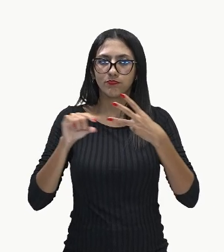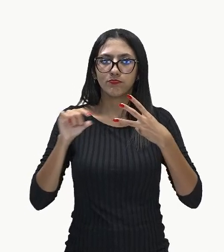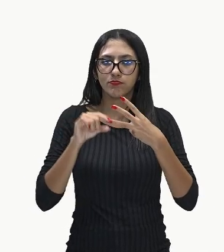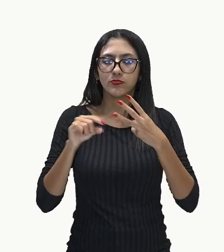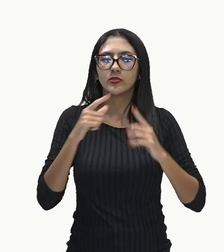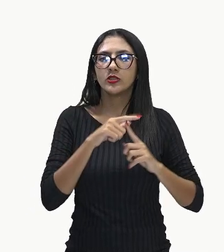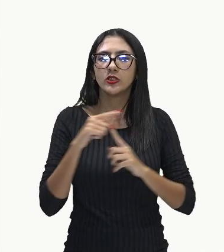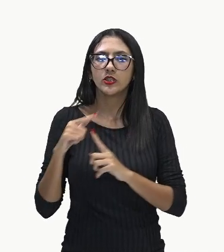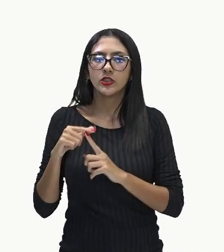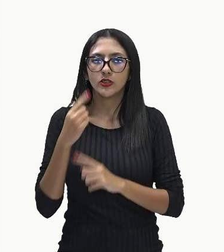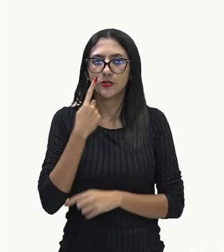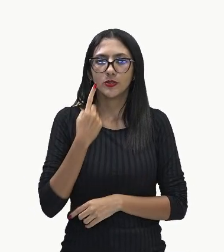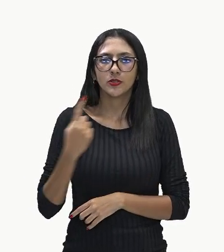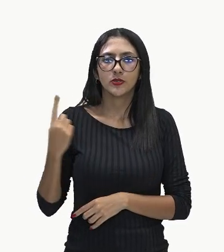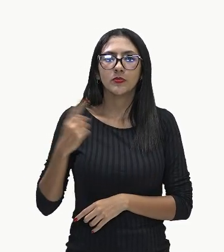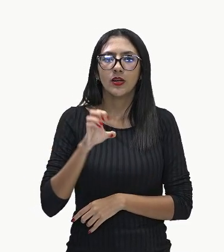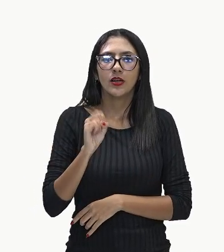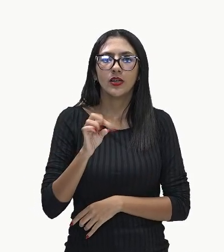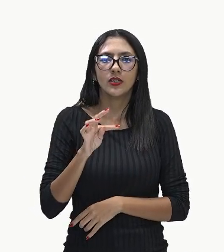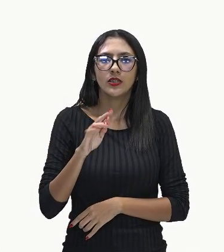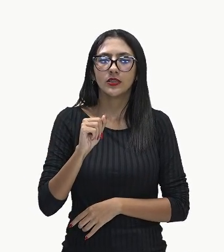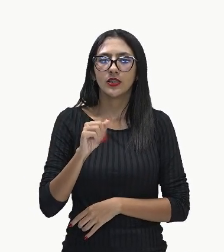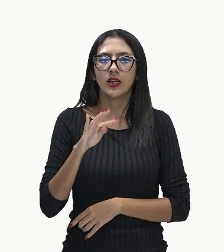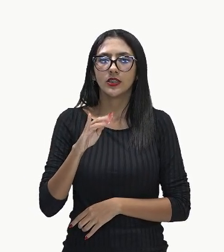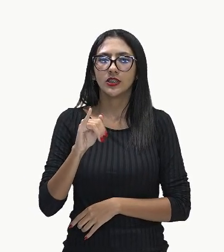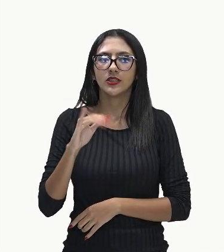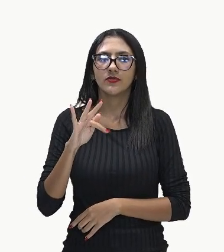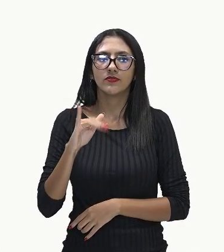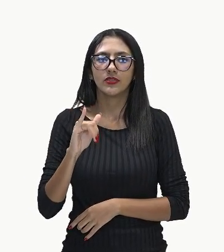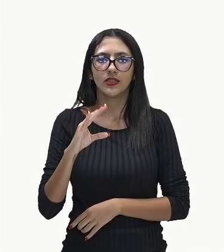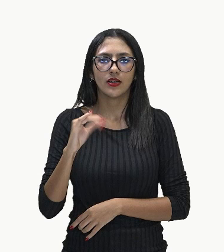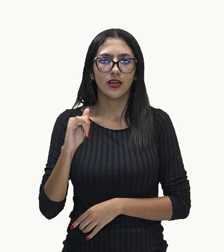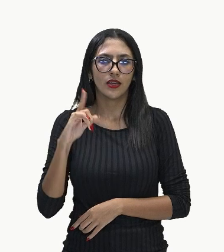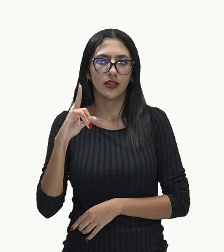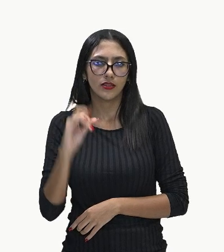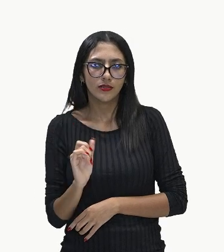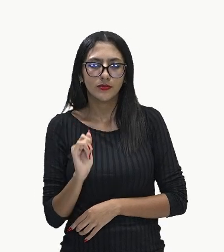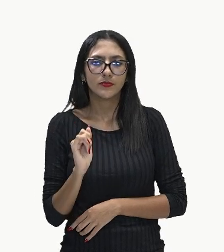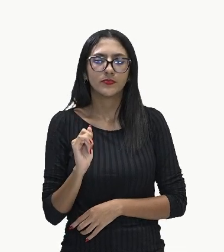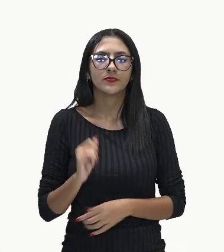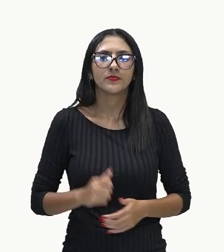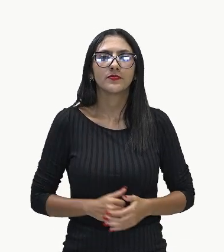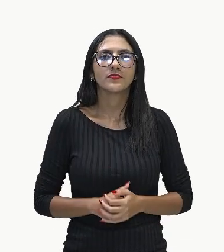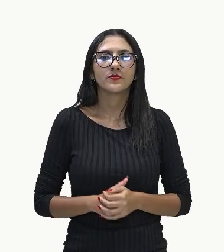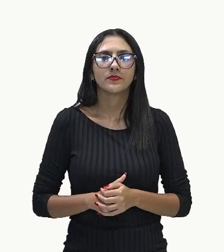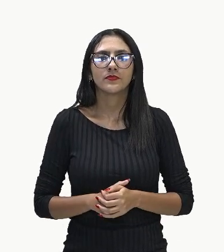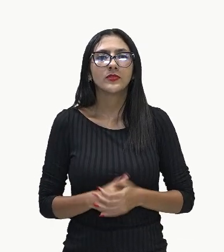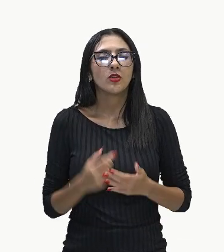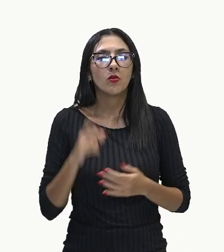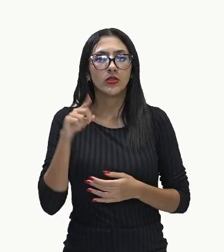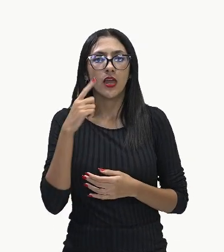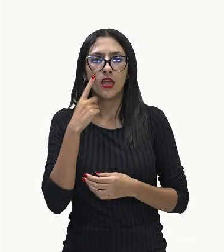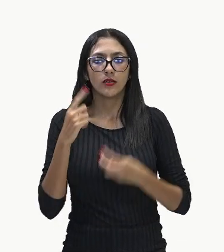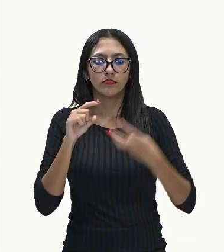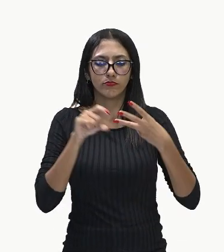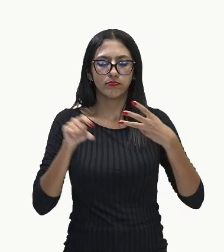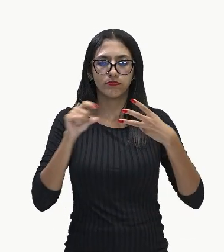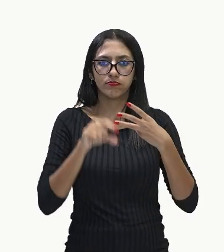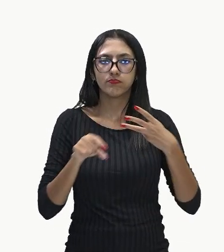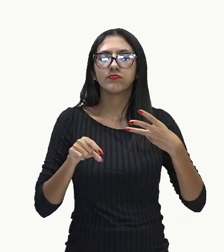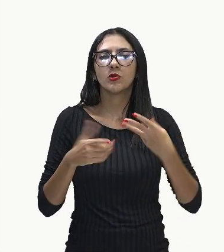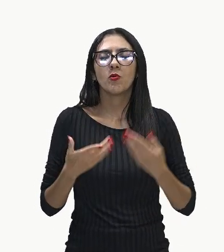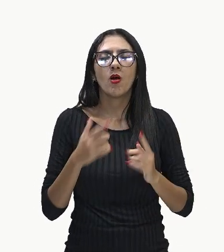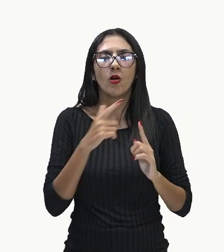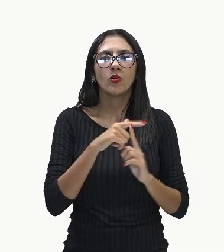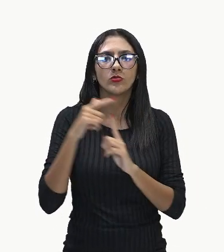amostra proporcional estratificada. Na amostra estratificada,